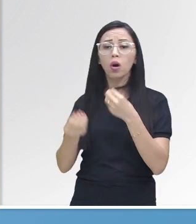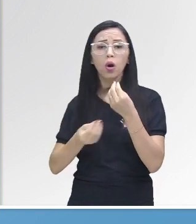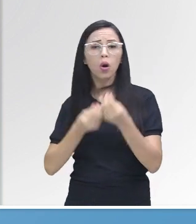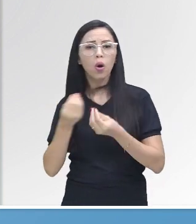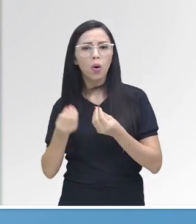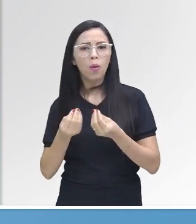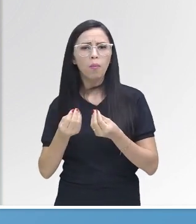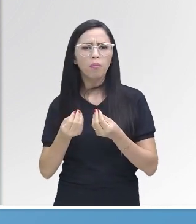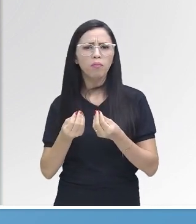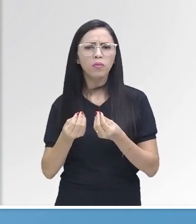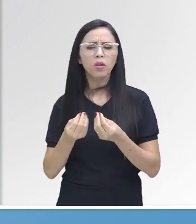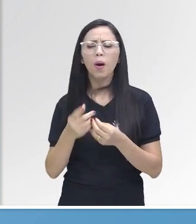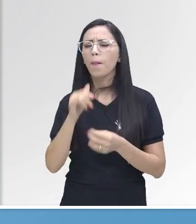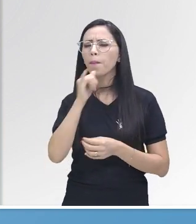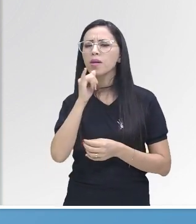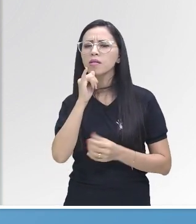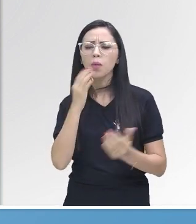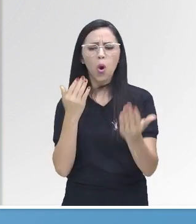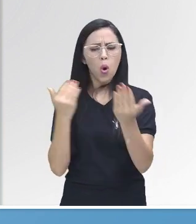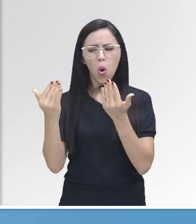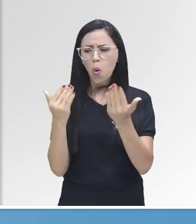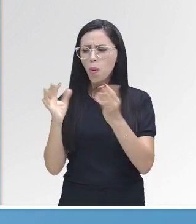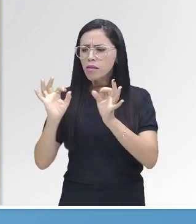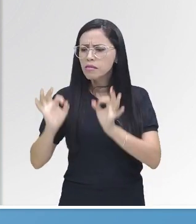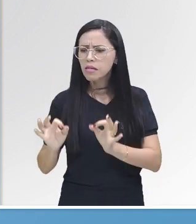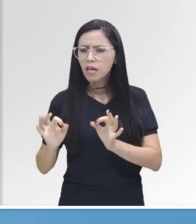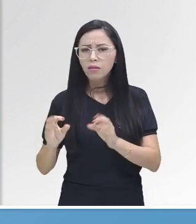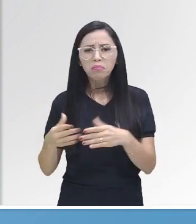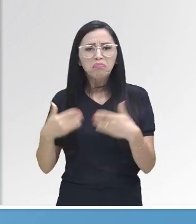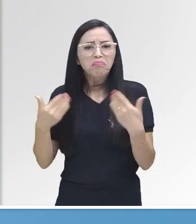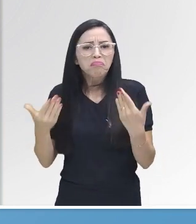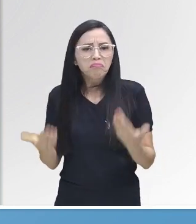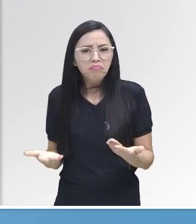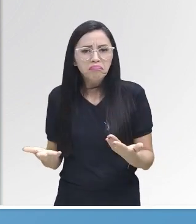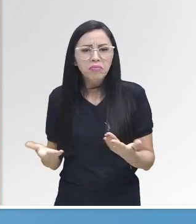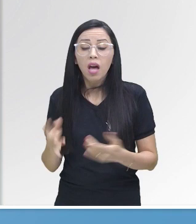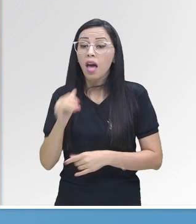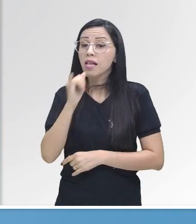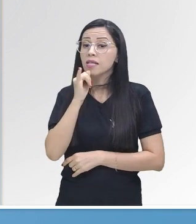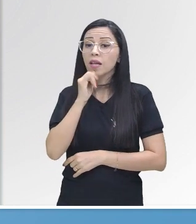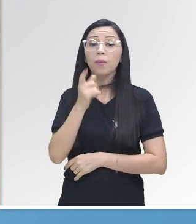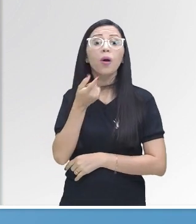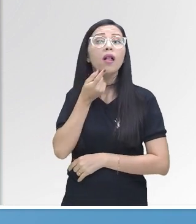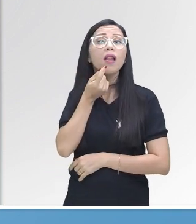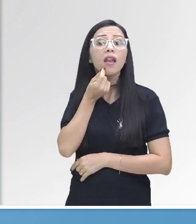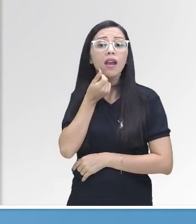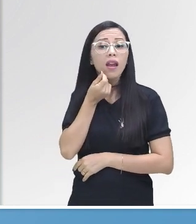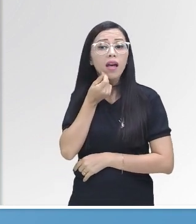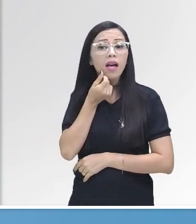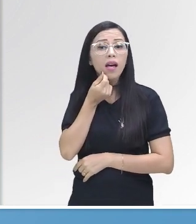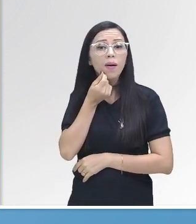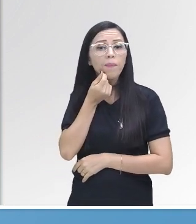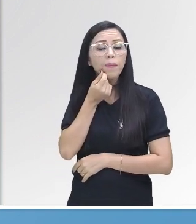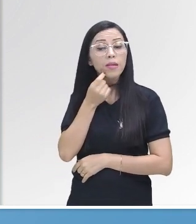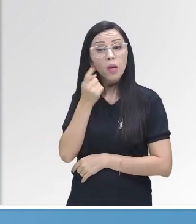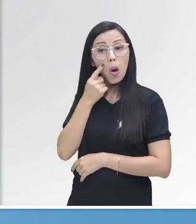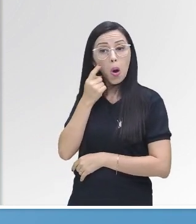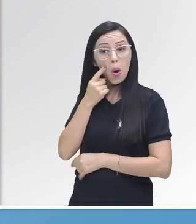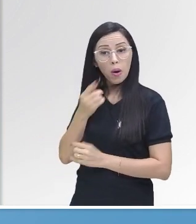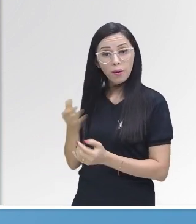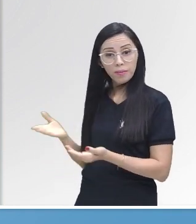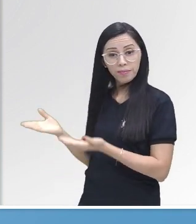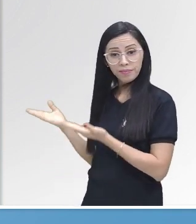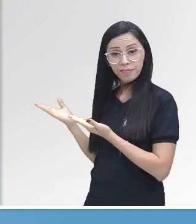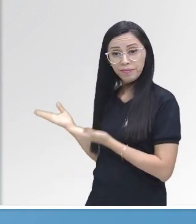maneira correta? Por onde começo a medir o lápis? Começo a medir o lápis por aqui.